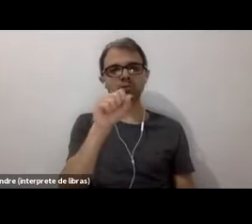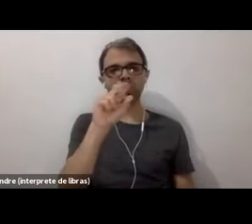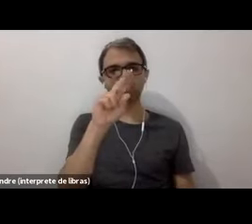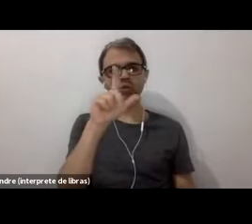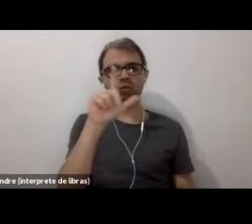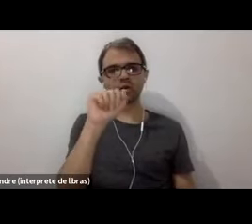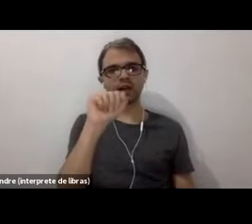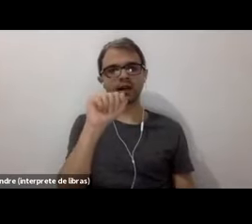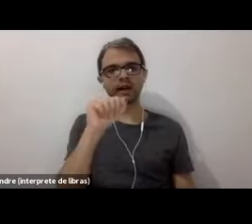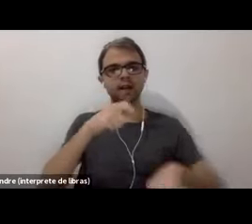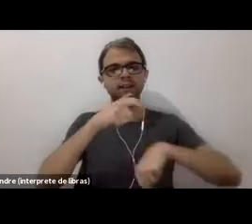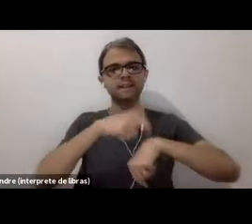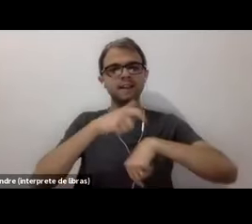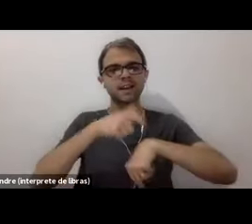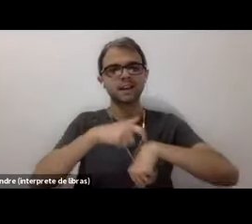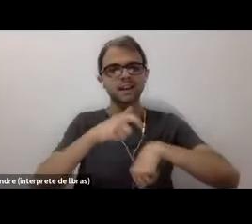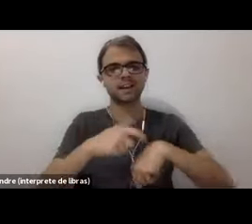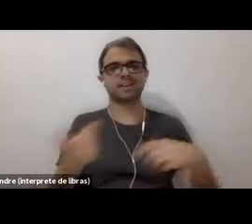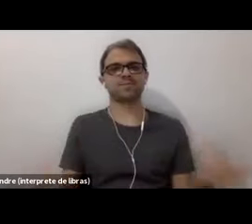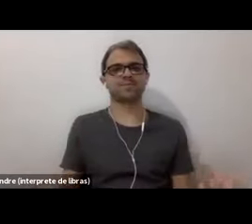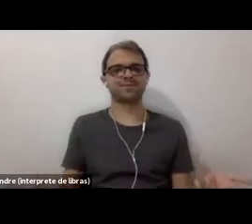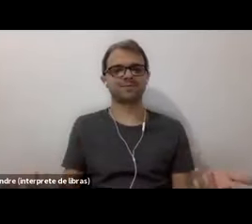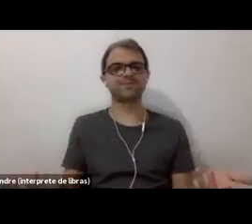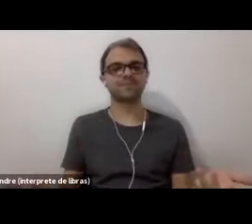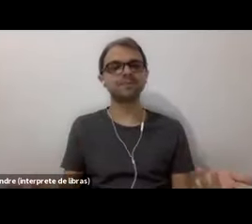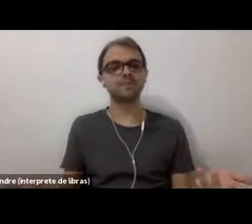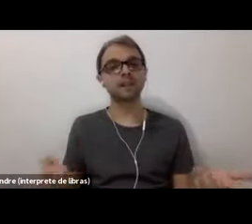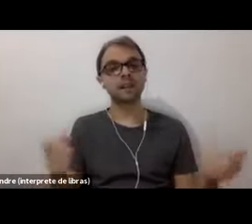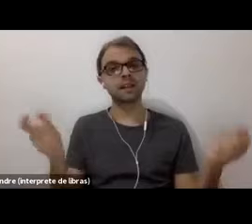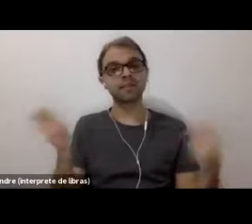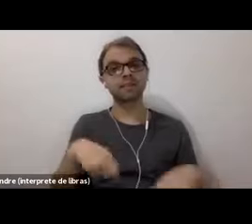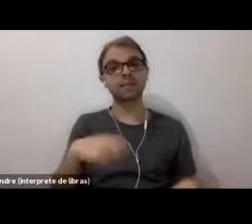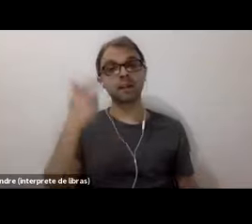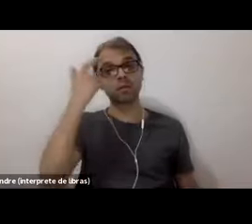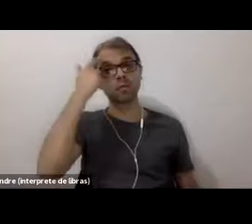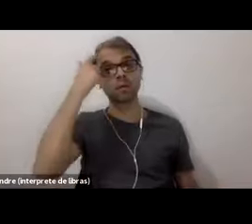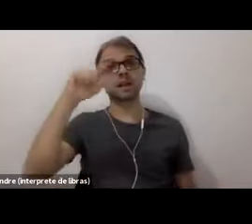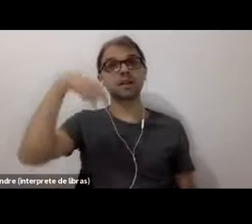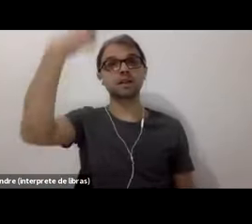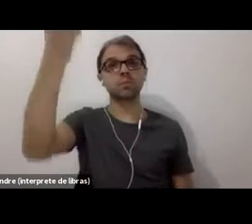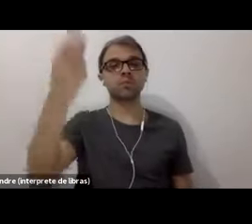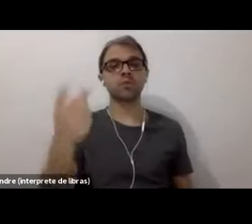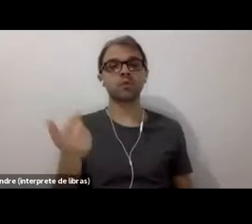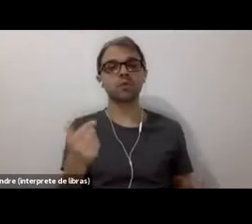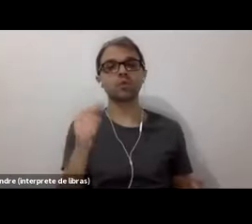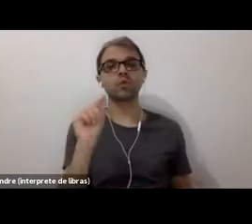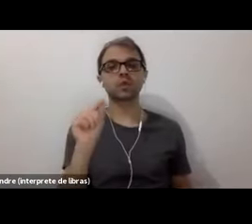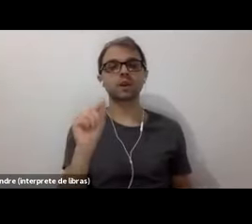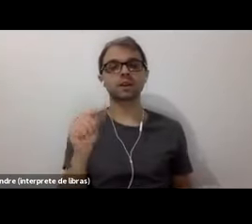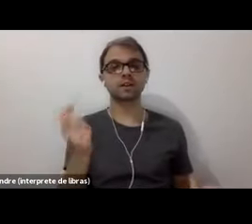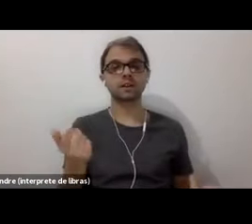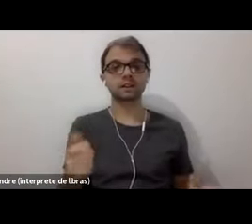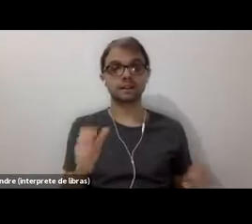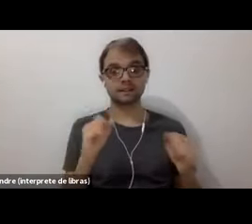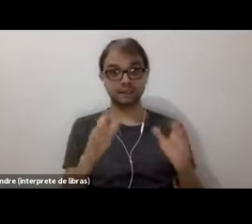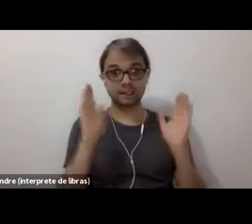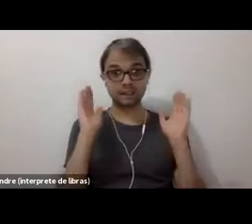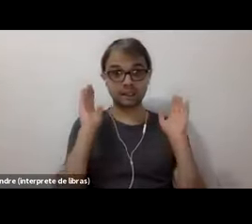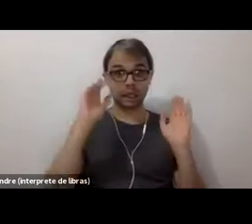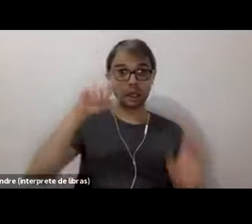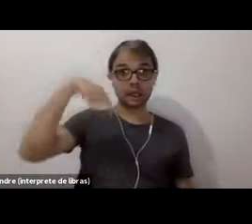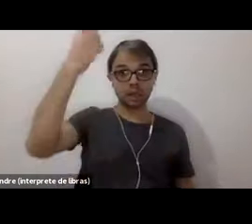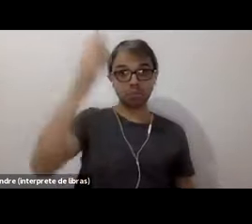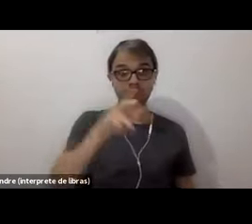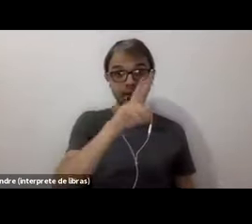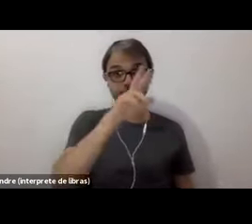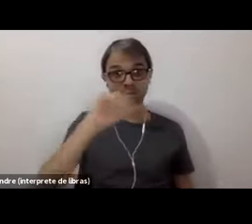suspensão, e o que a gente pode pensar disso depois, quando tudo passar, quando né, a gente tiver uma vacina, vamos abrir essa cápsula do